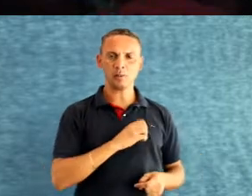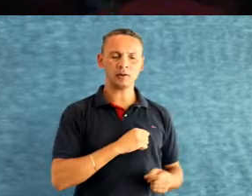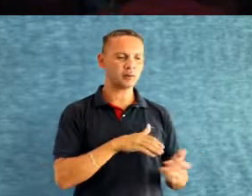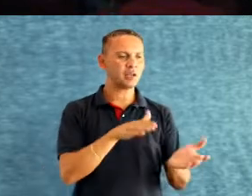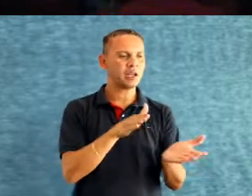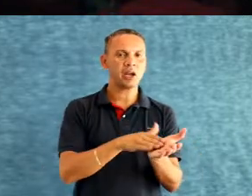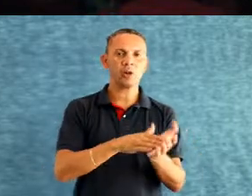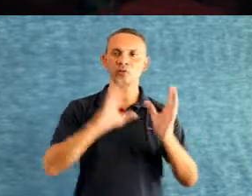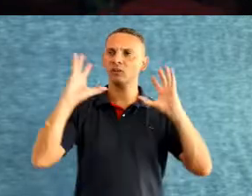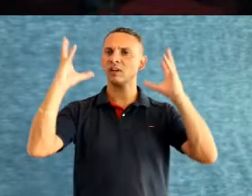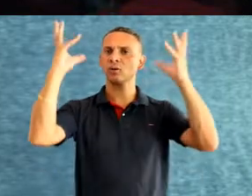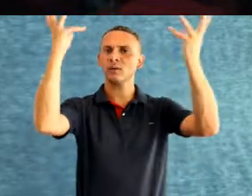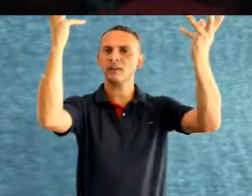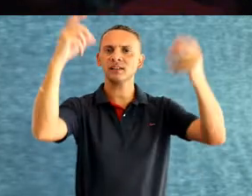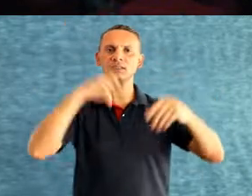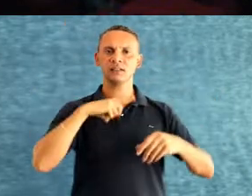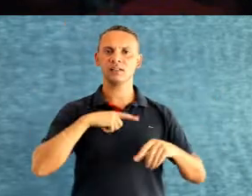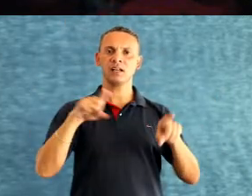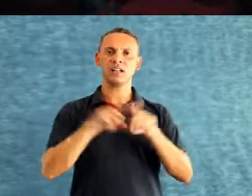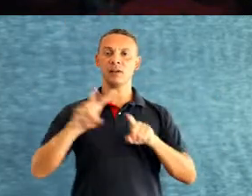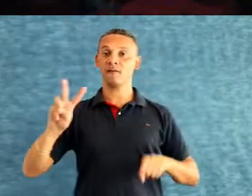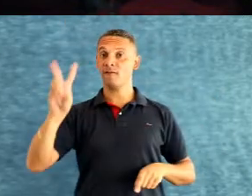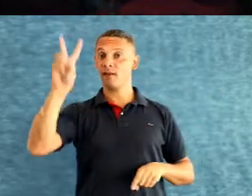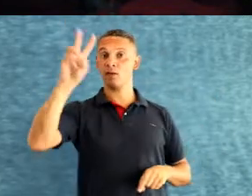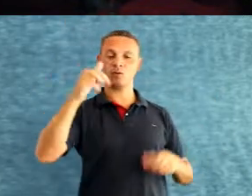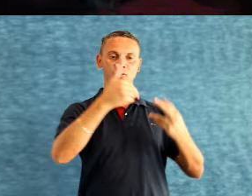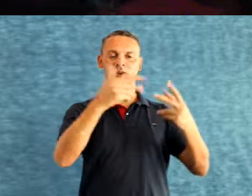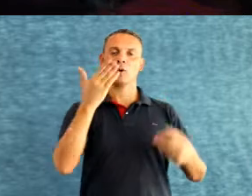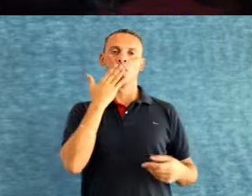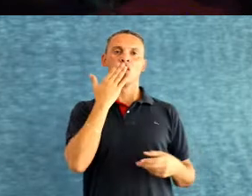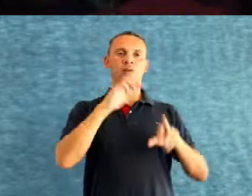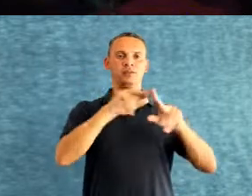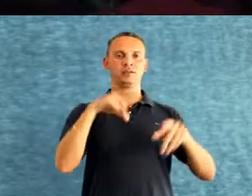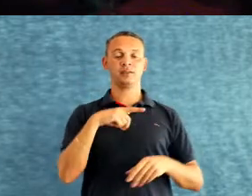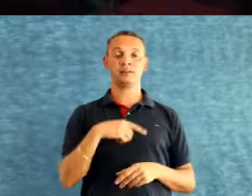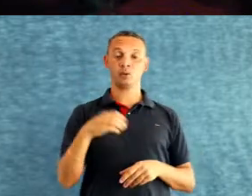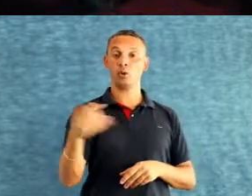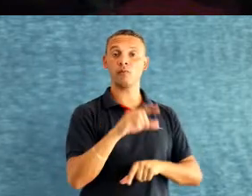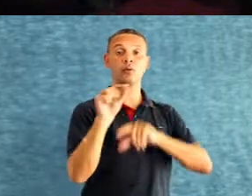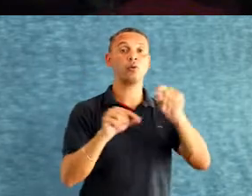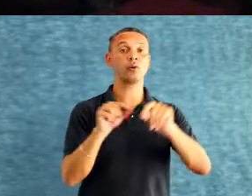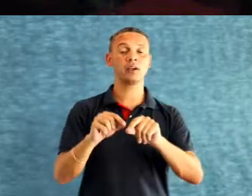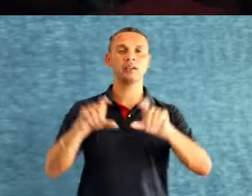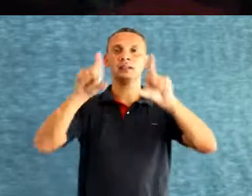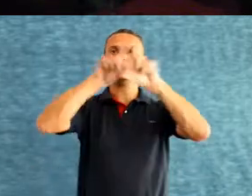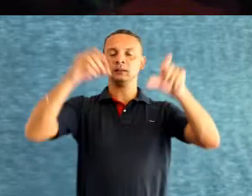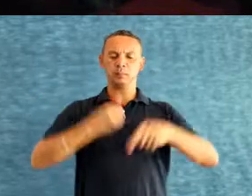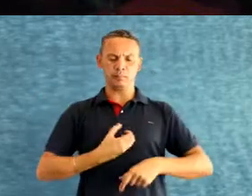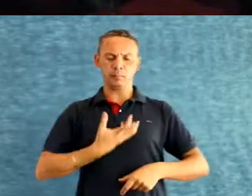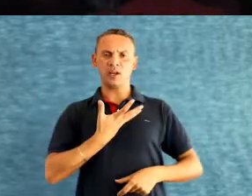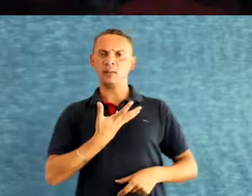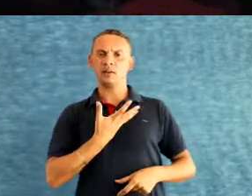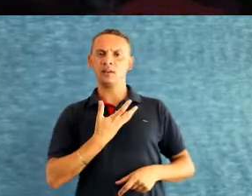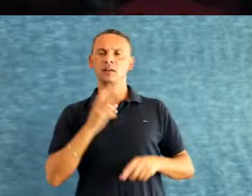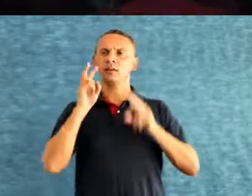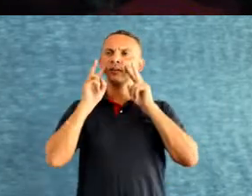da natureza e a exaltação dos valores indígenas. A novidade é que o poema não traz a